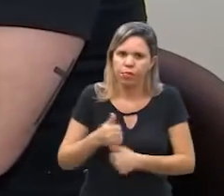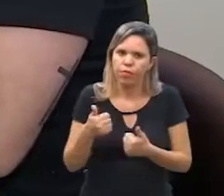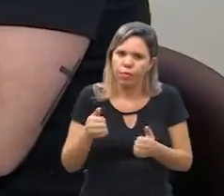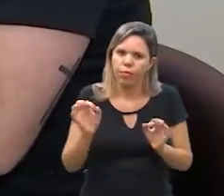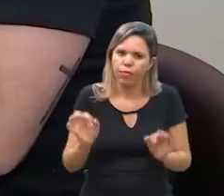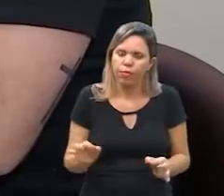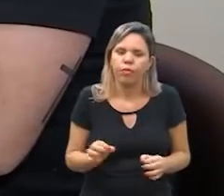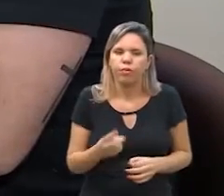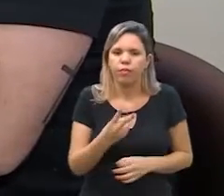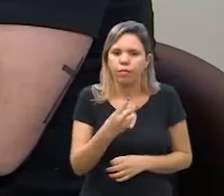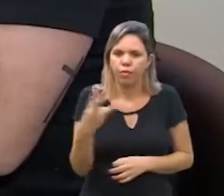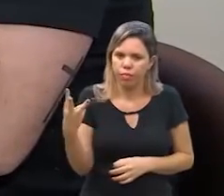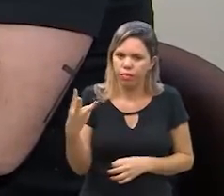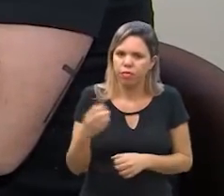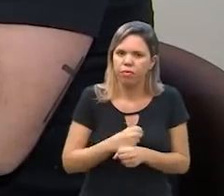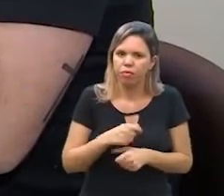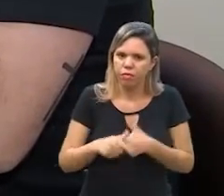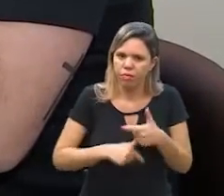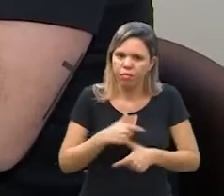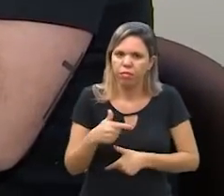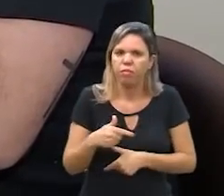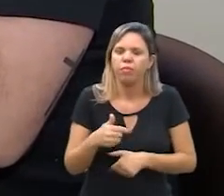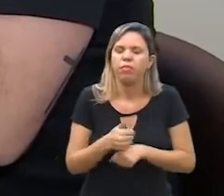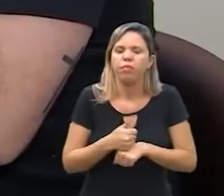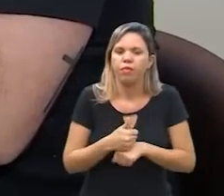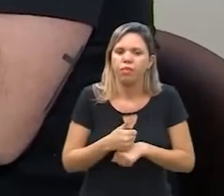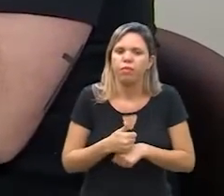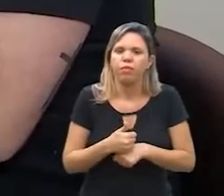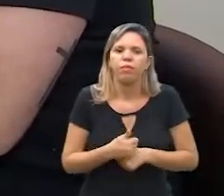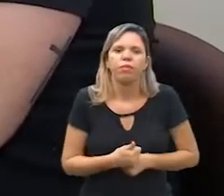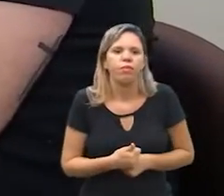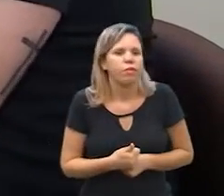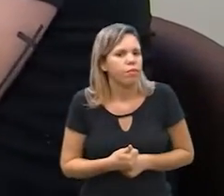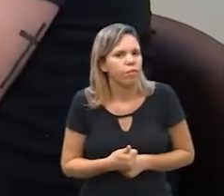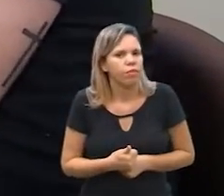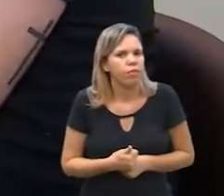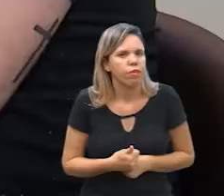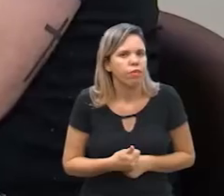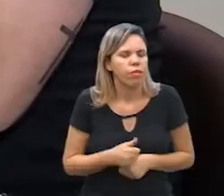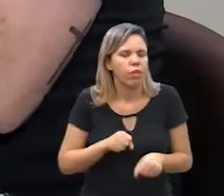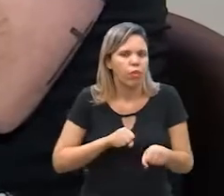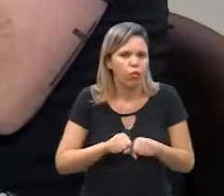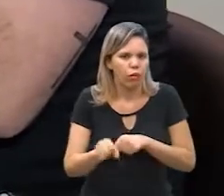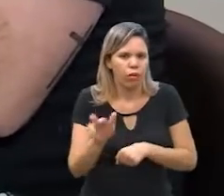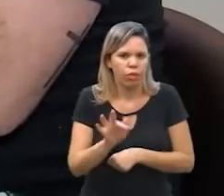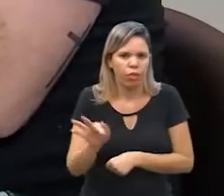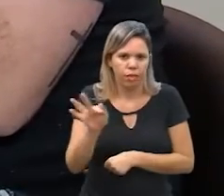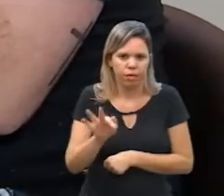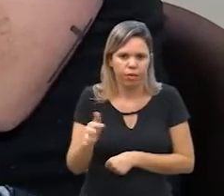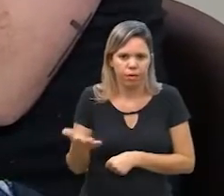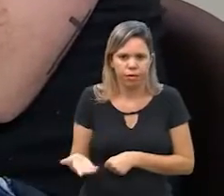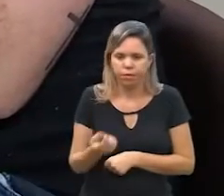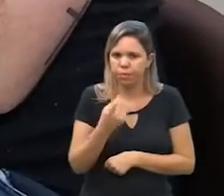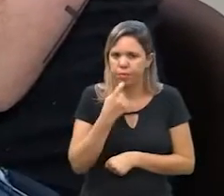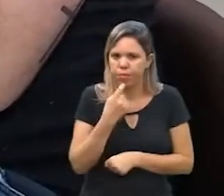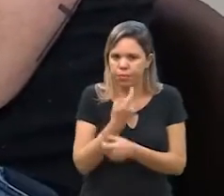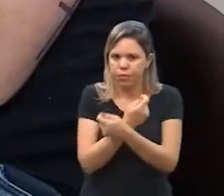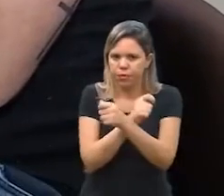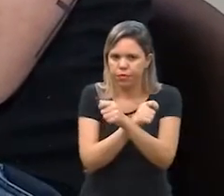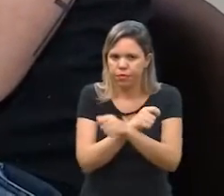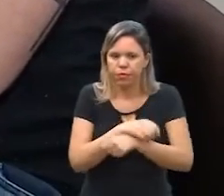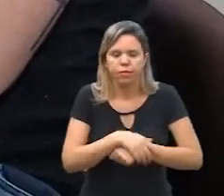isso mesmo. Faz 23 anos que eu estou nessa profissão e me formei aqui na Faculdade de Campinas, na